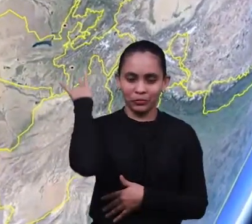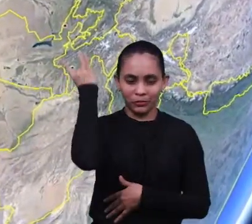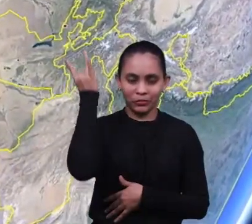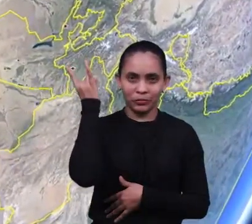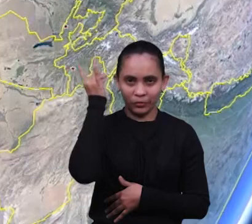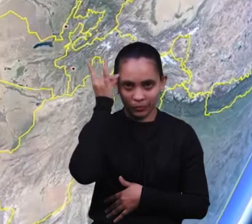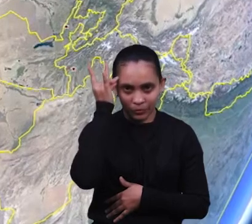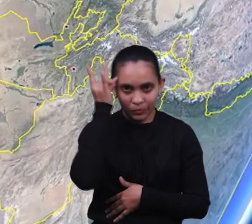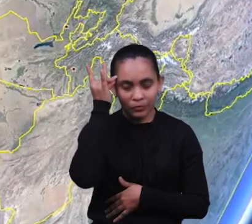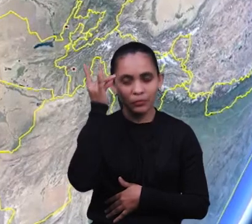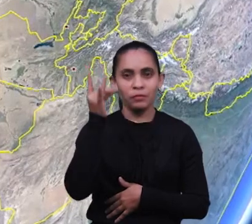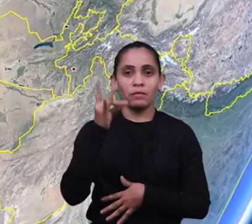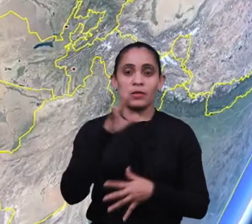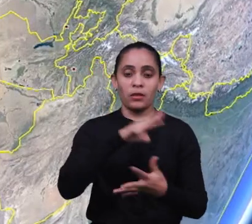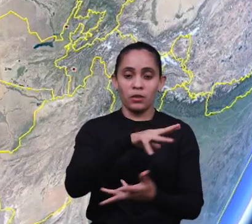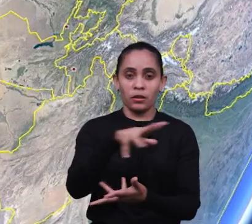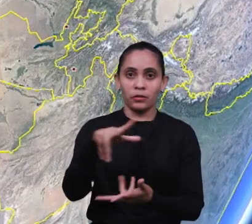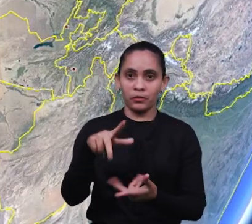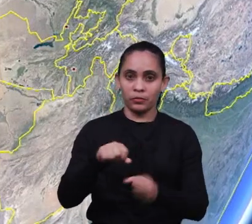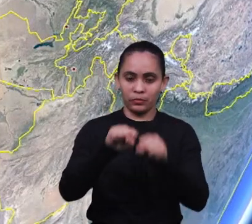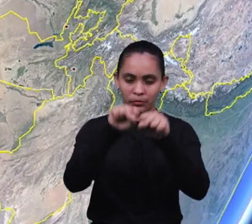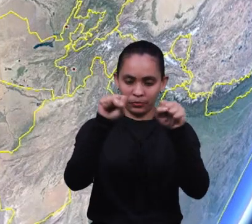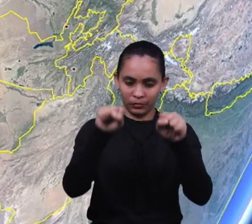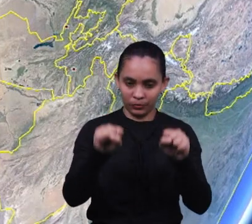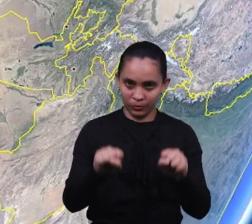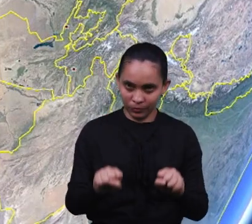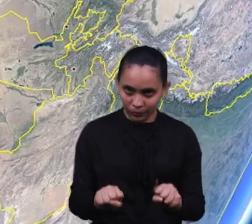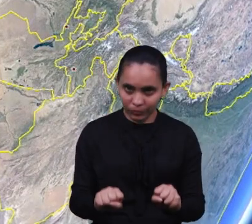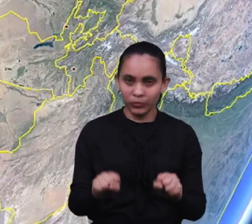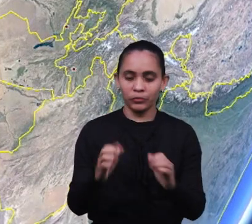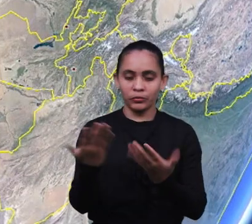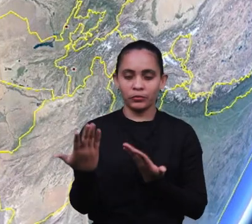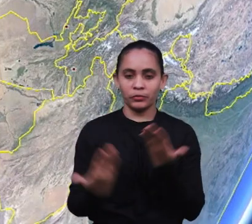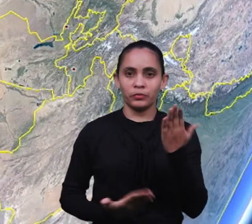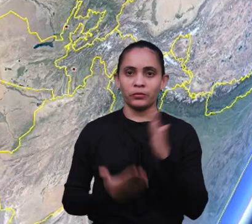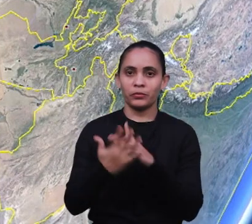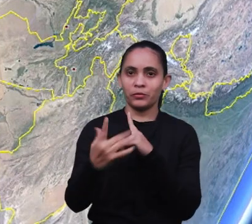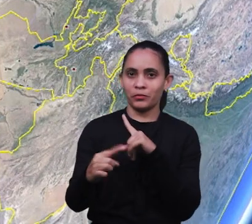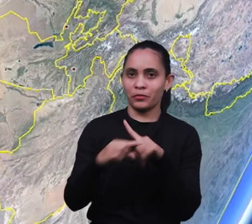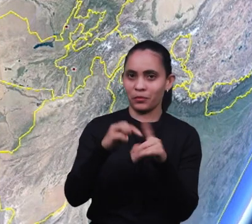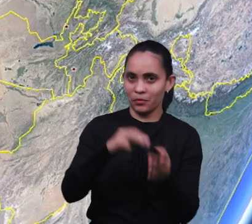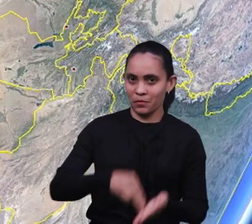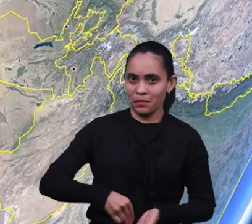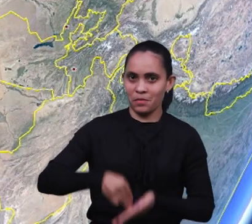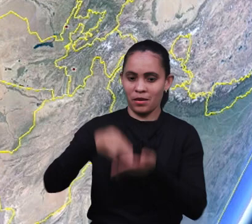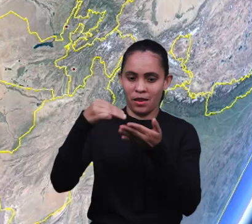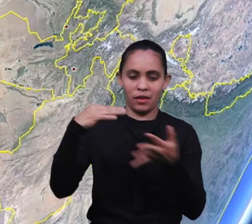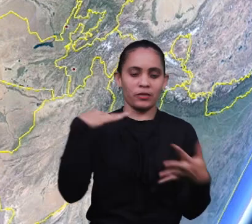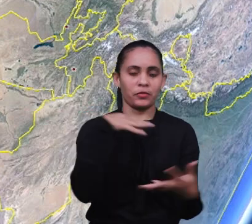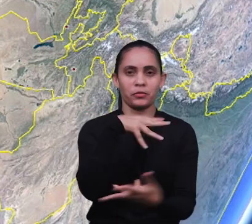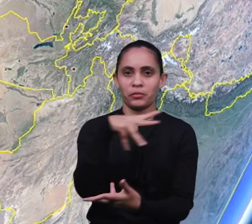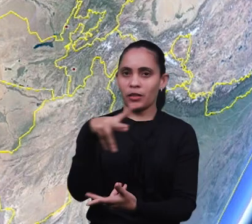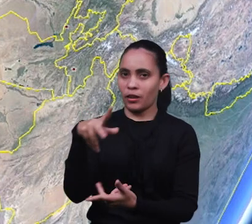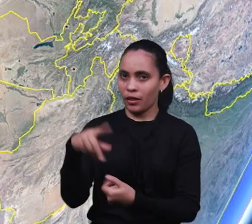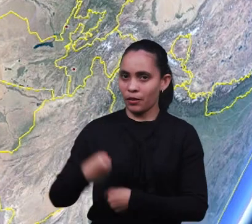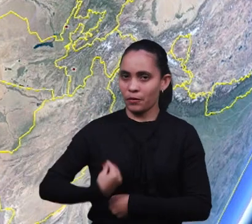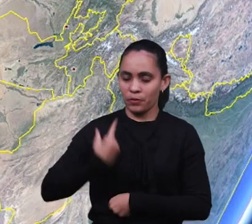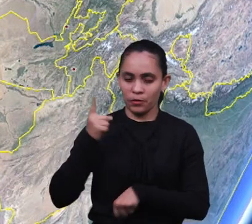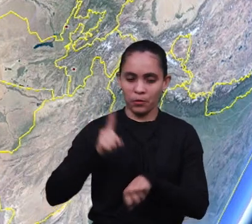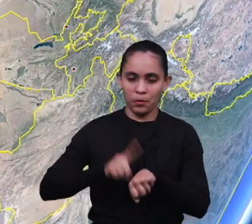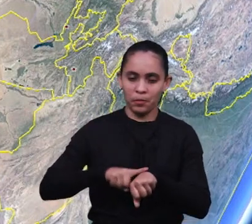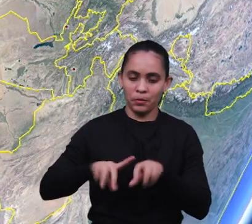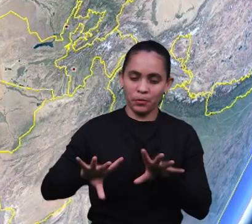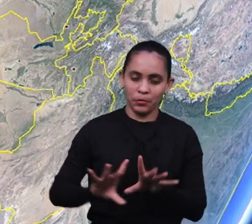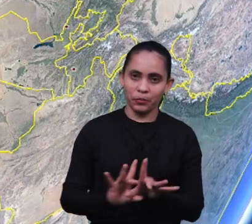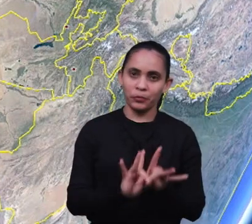espírito. Através do sistema de transmissão, os membros da Igreja Cristã Maranata de todo o planeta vivem